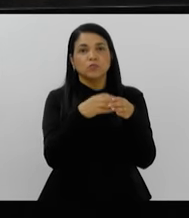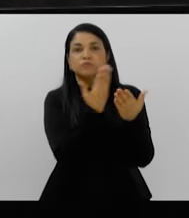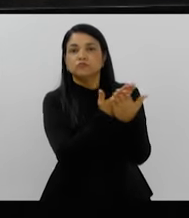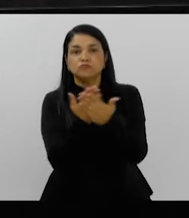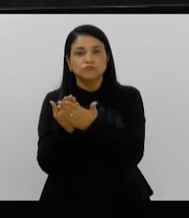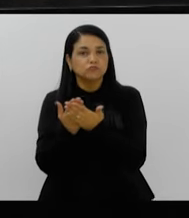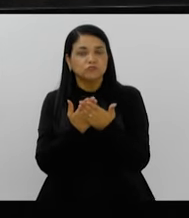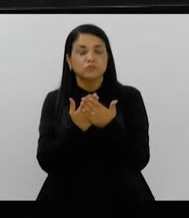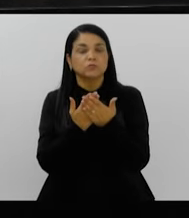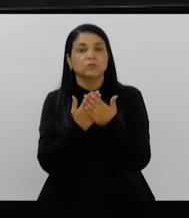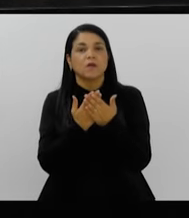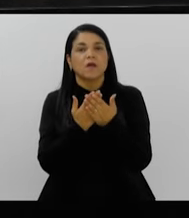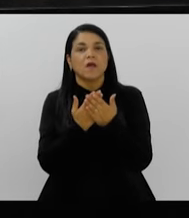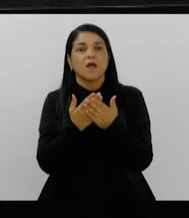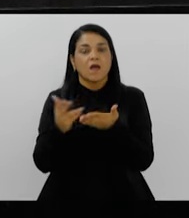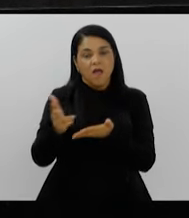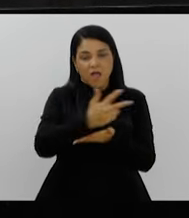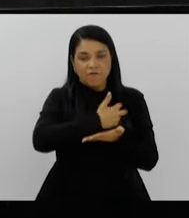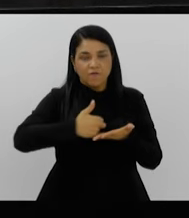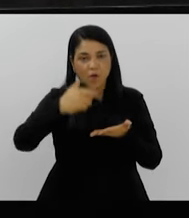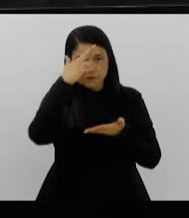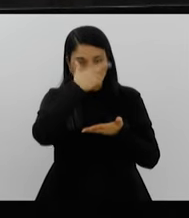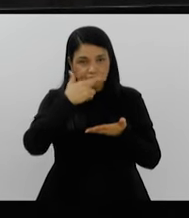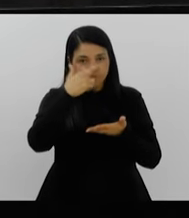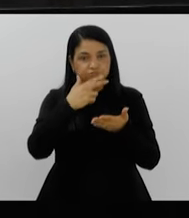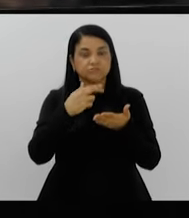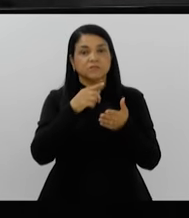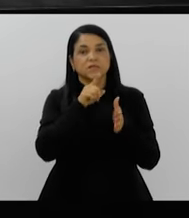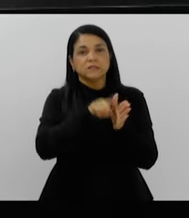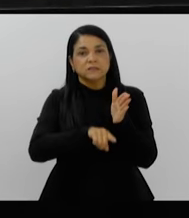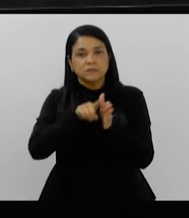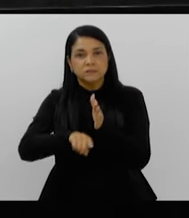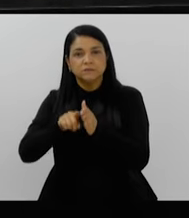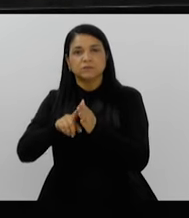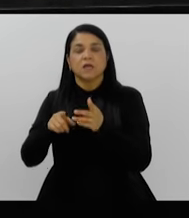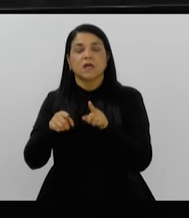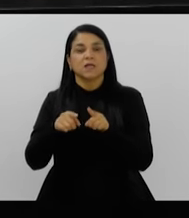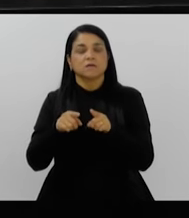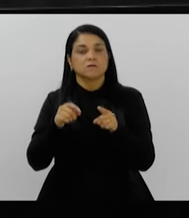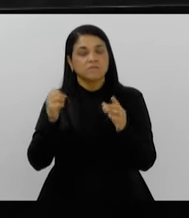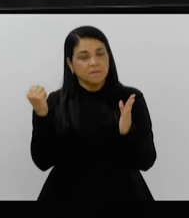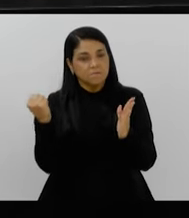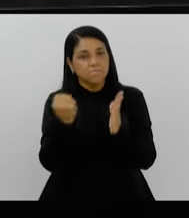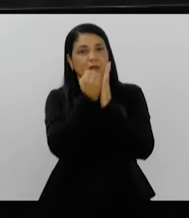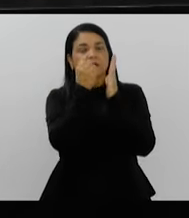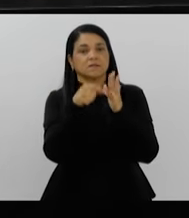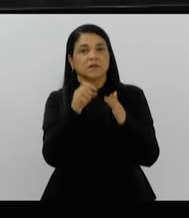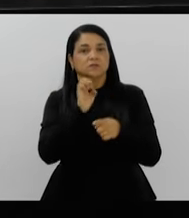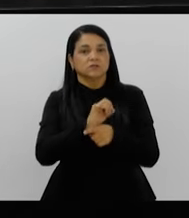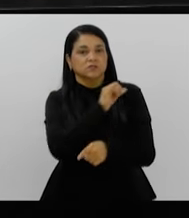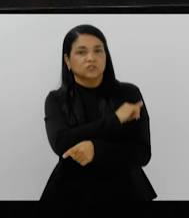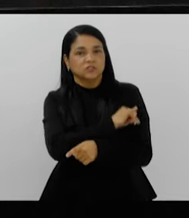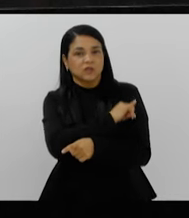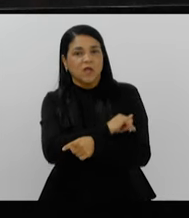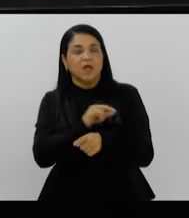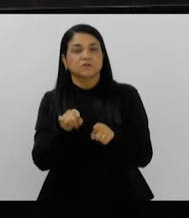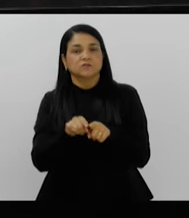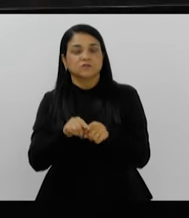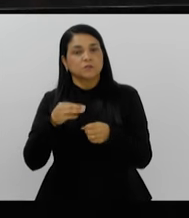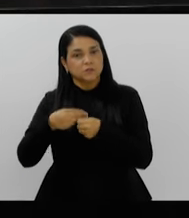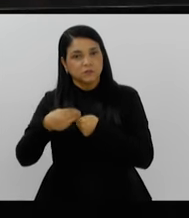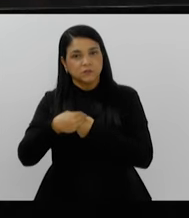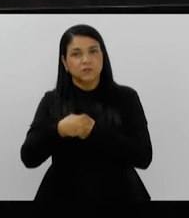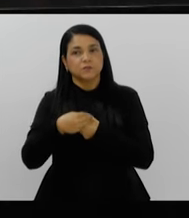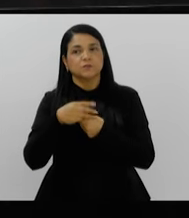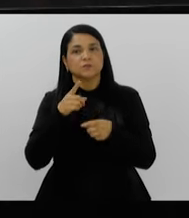relação à reforma tributária que vai trazer impactos para o Estado, assim como para os seus municípios, a